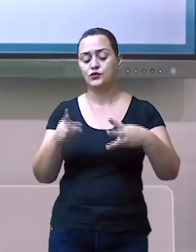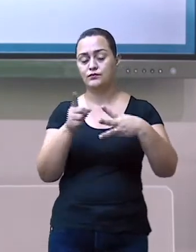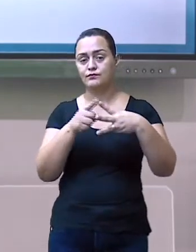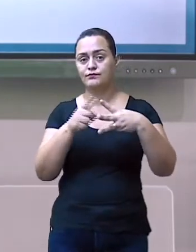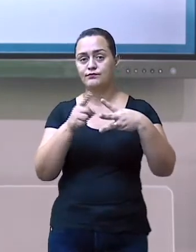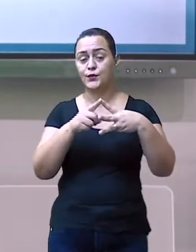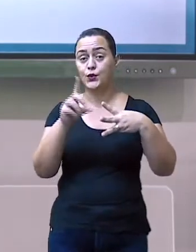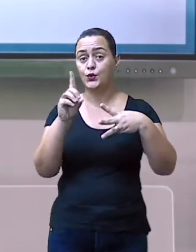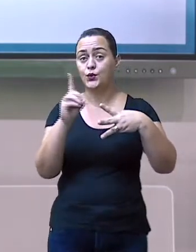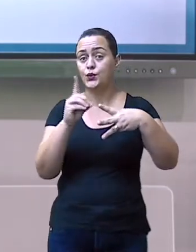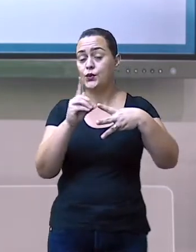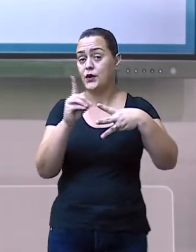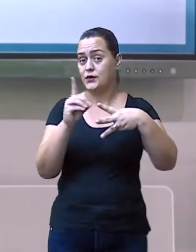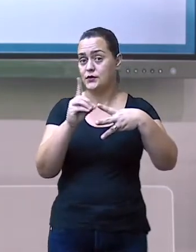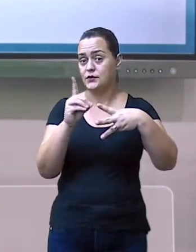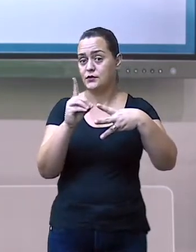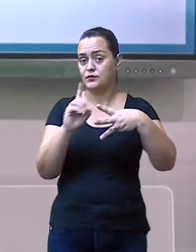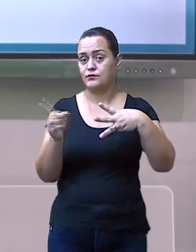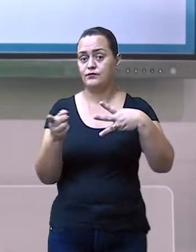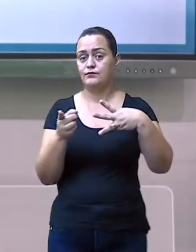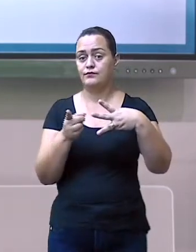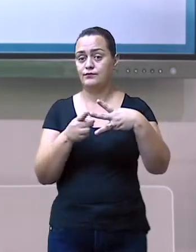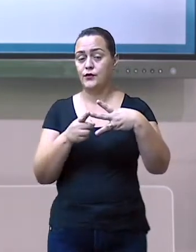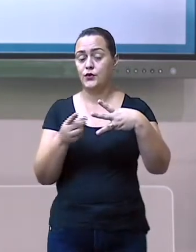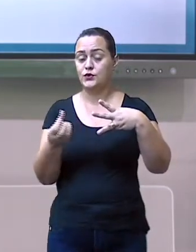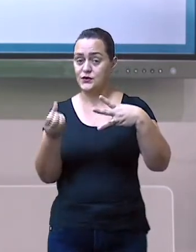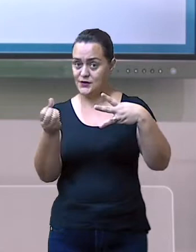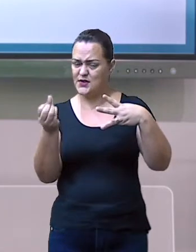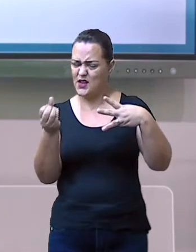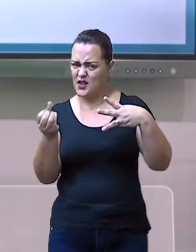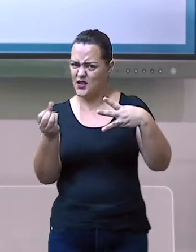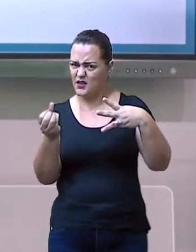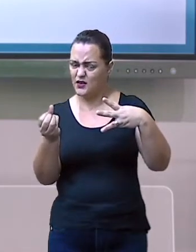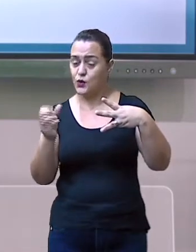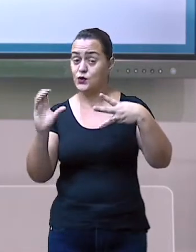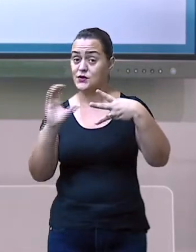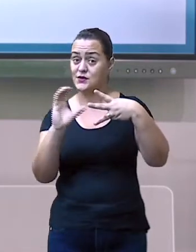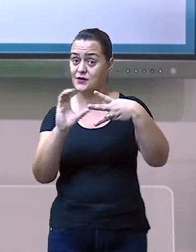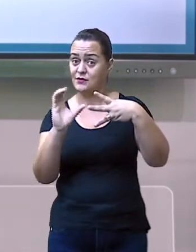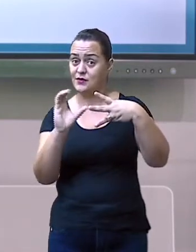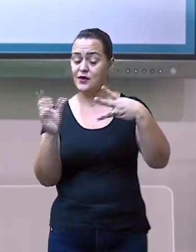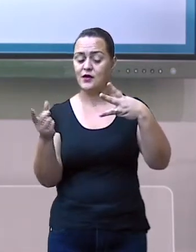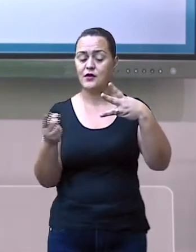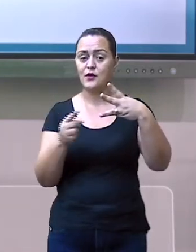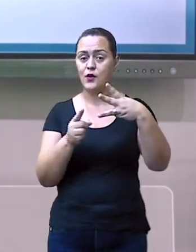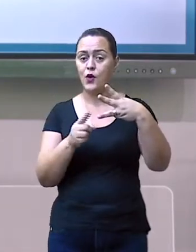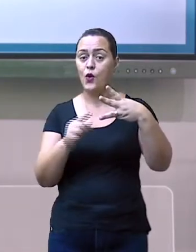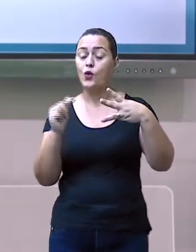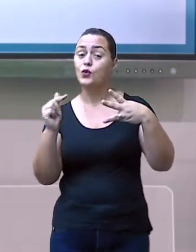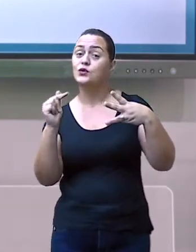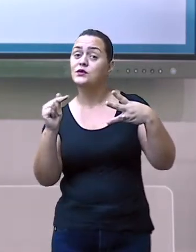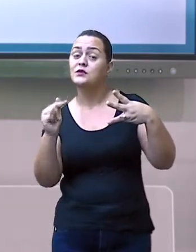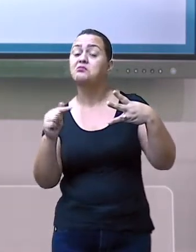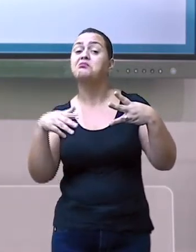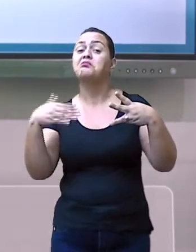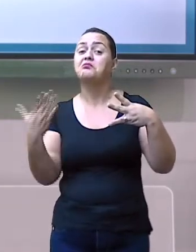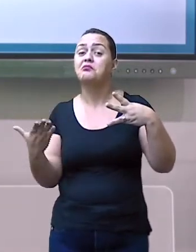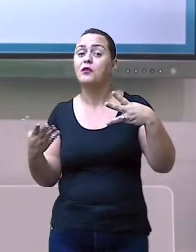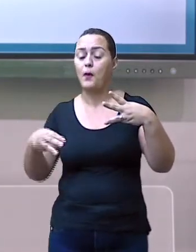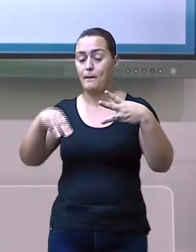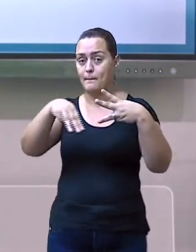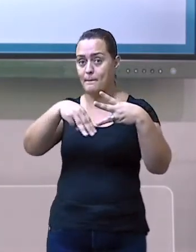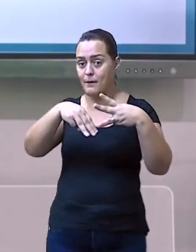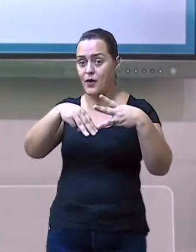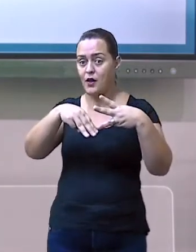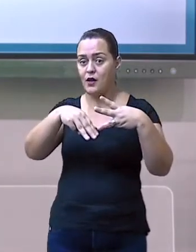algarismo 6 ocupa os centésimos. E o algarismo 7, os